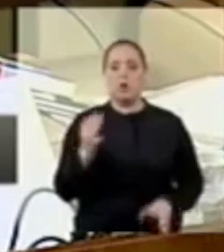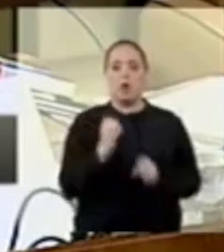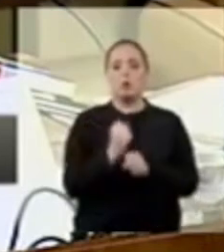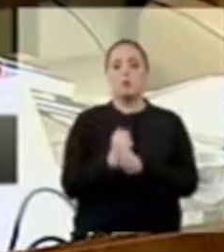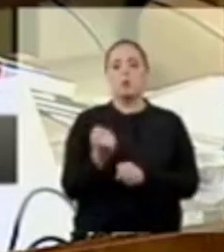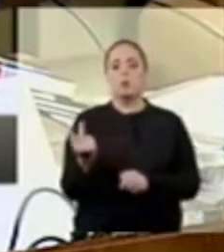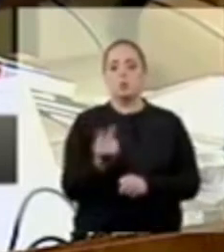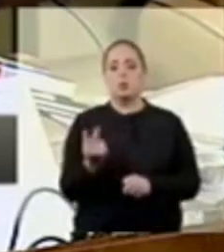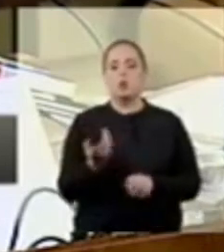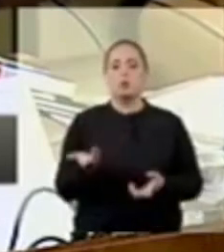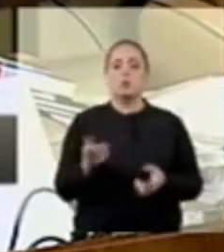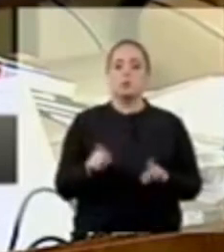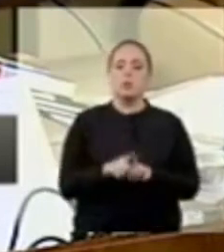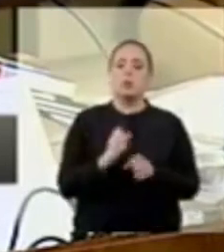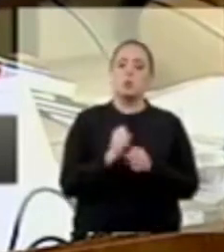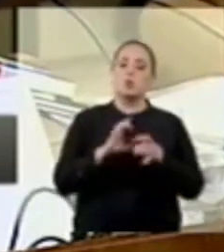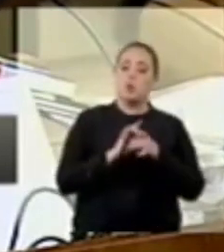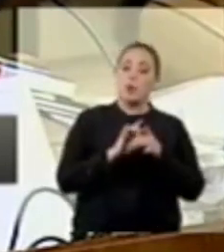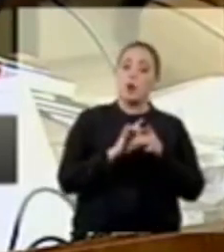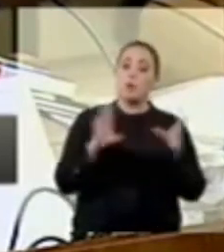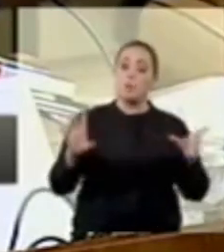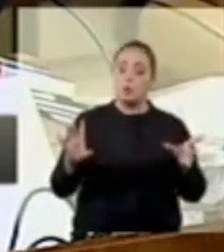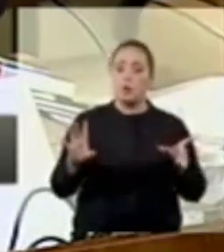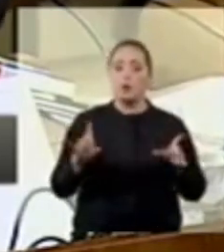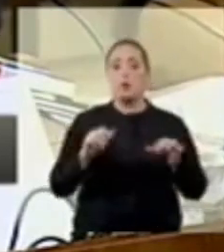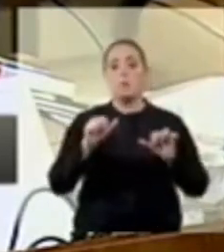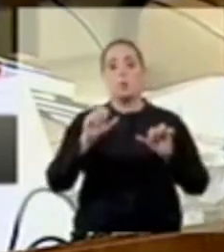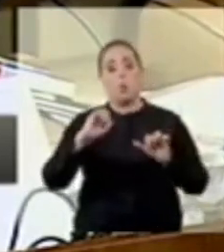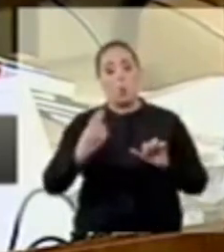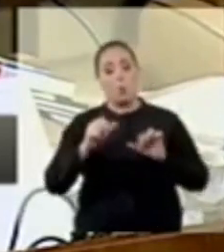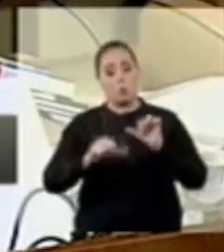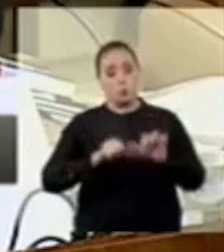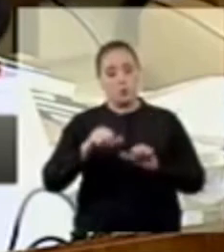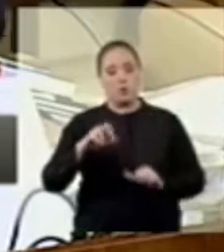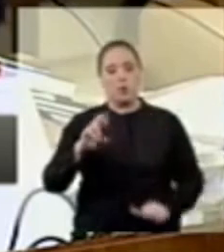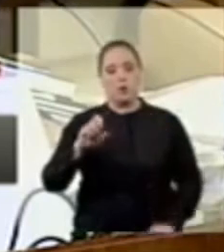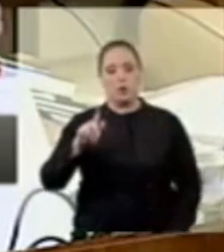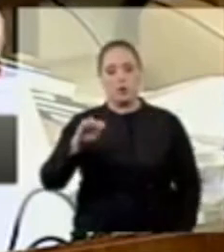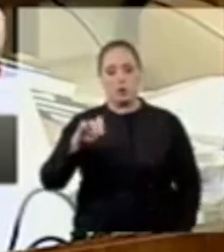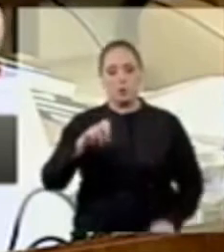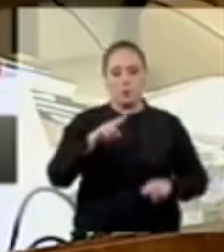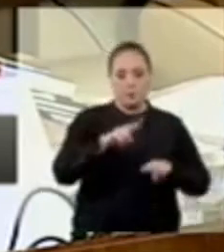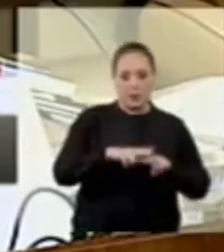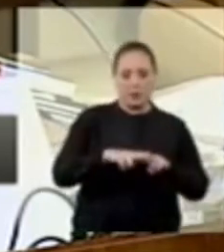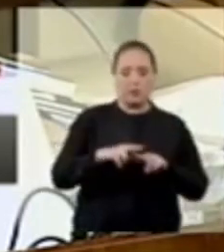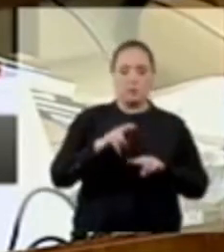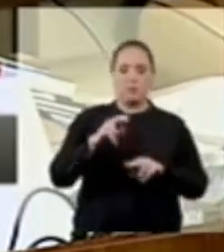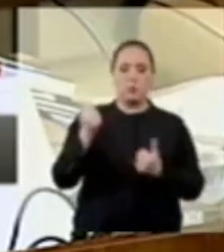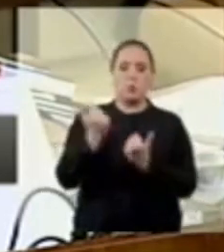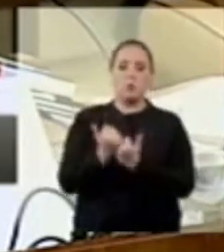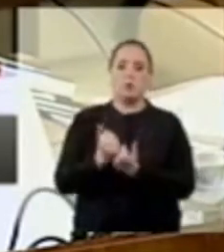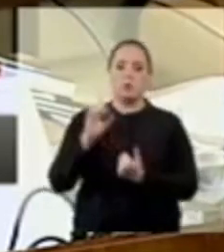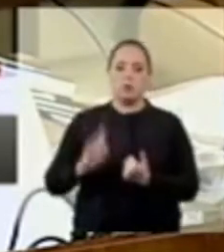percentuais de absolvição e mudança de regime de prisão para substituição de leite é